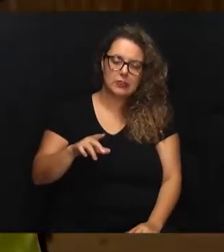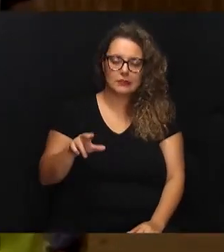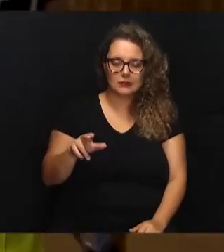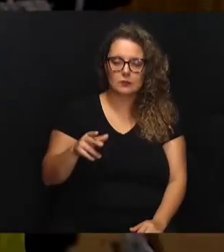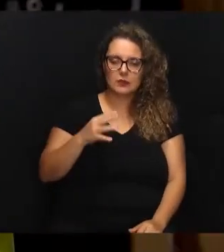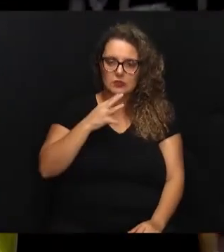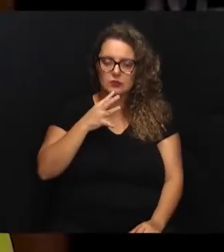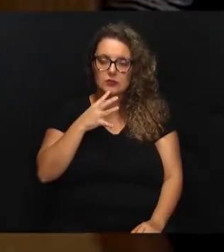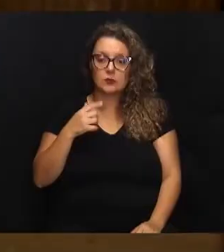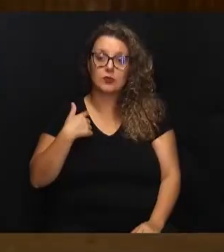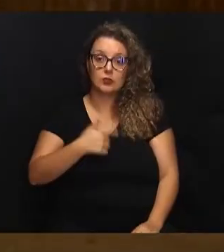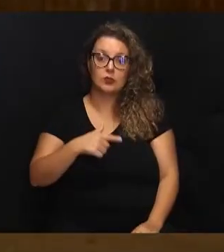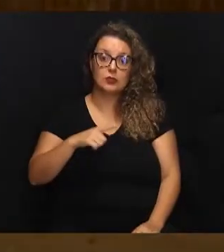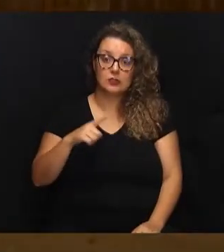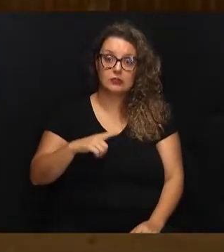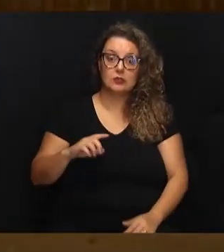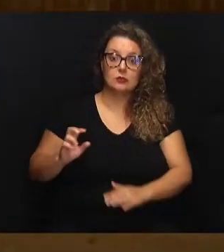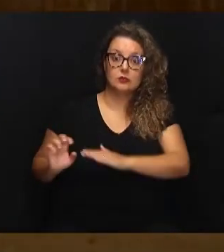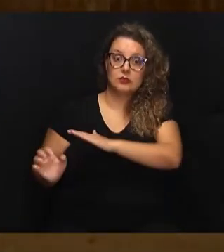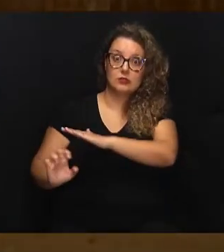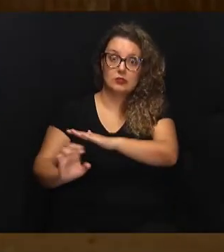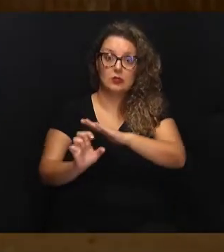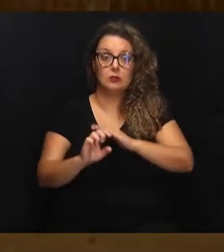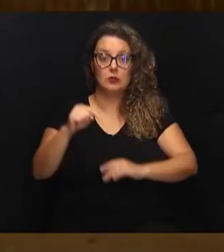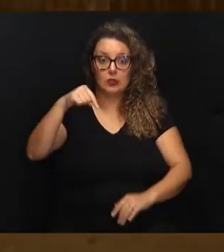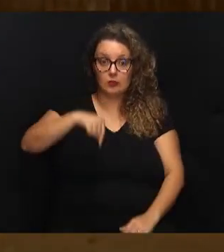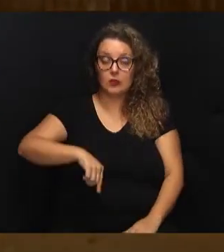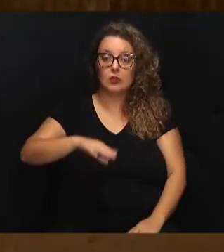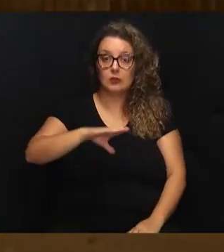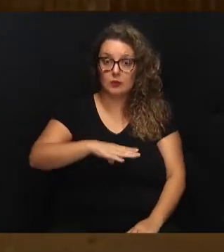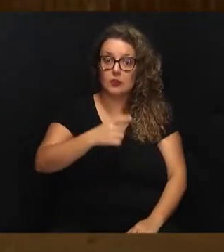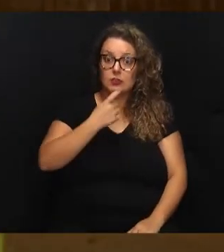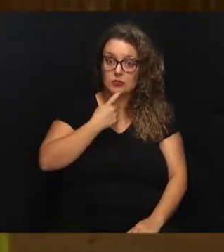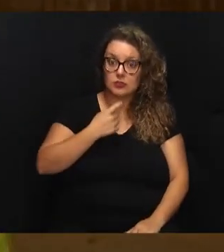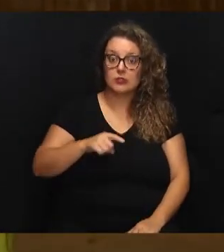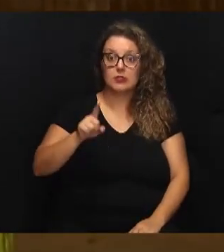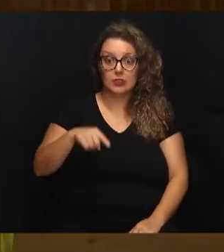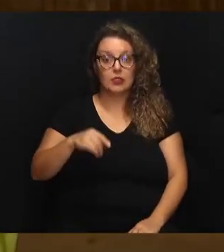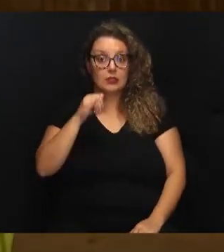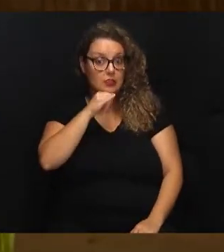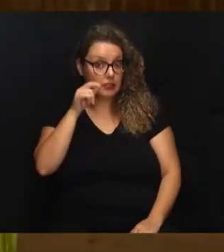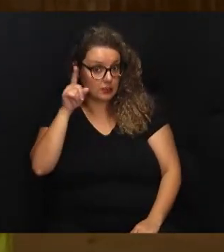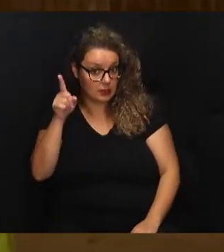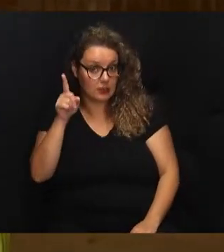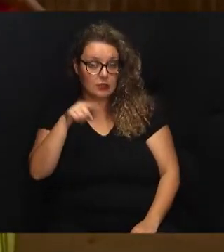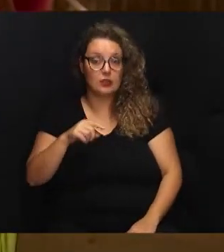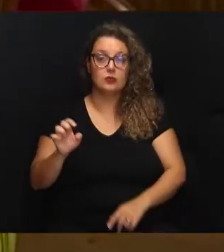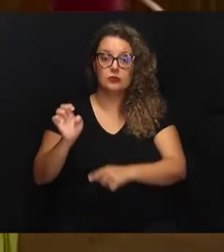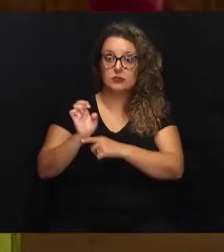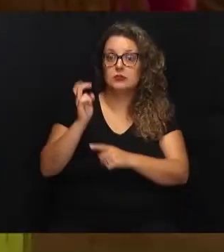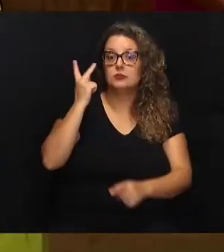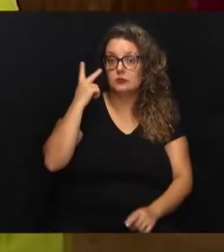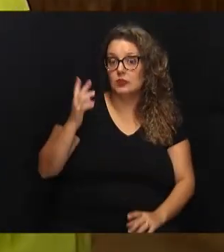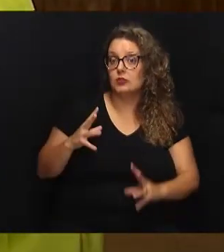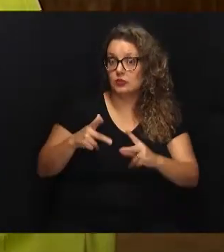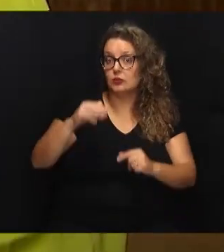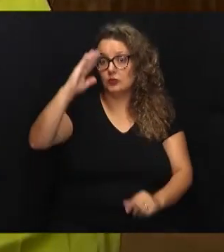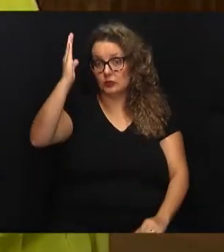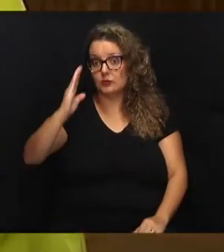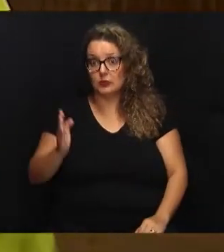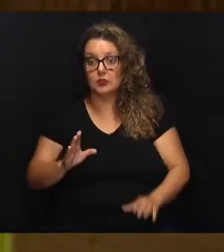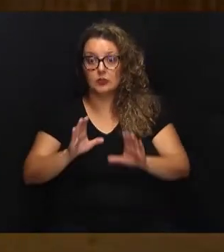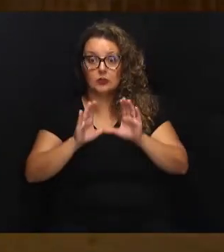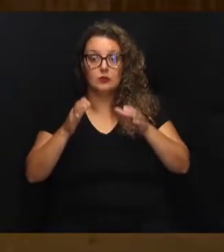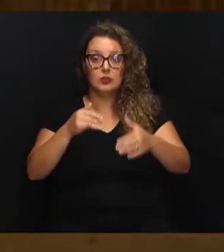nós temos muitas empresas italianas que estão aqui, então é uma relação importante do estado de São Paulo, do Brasil com a comunidade